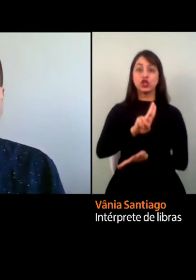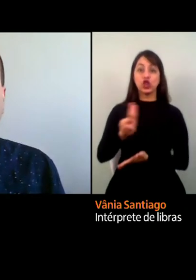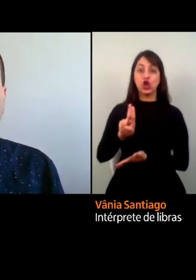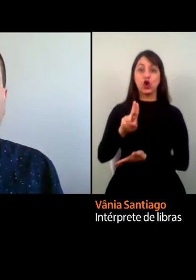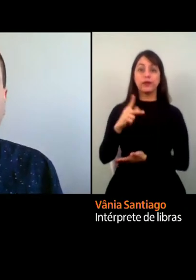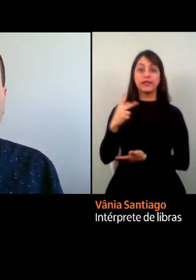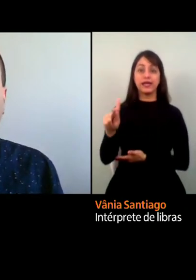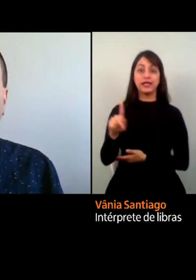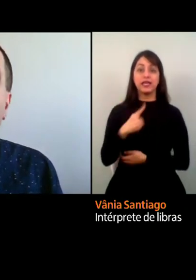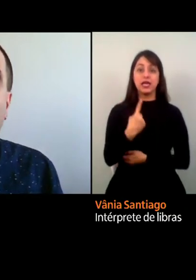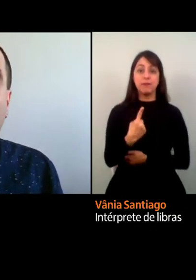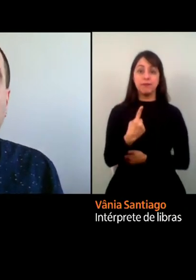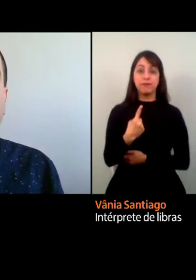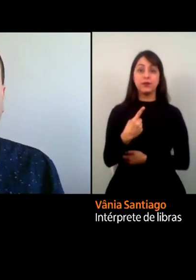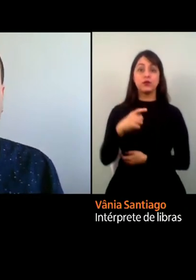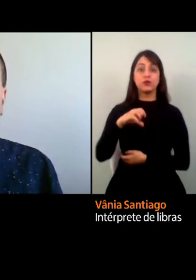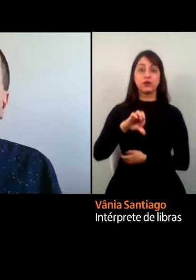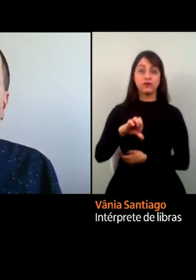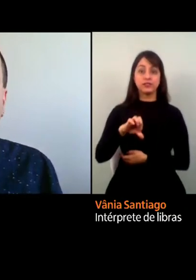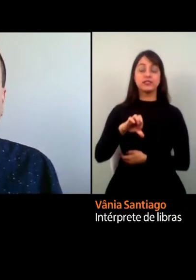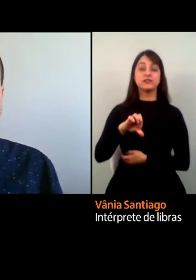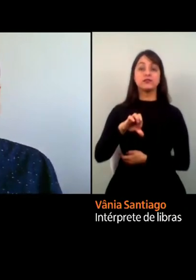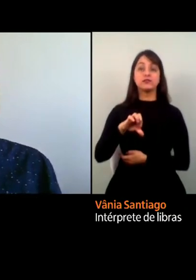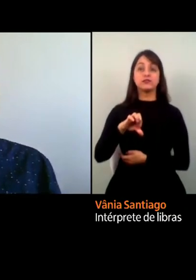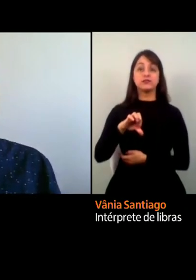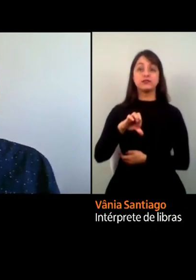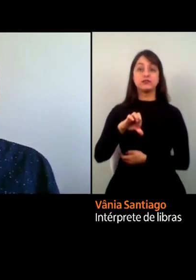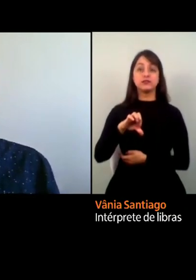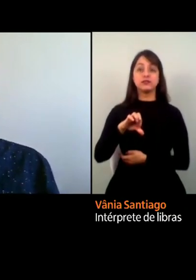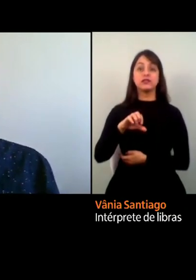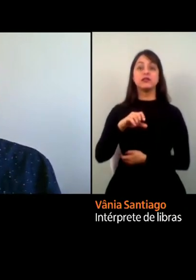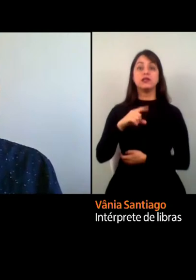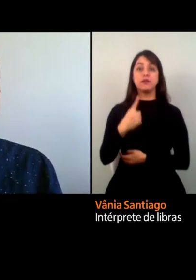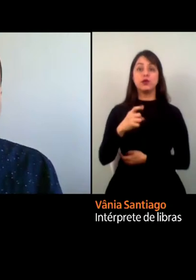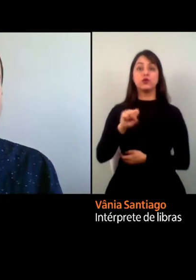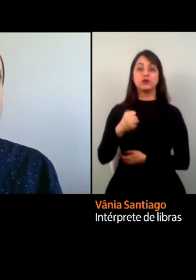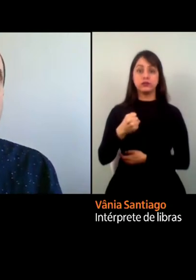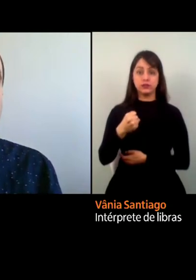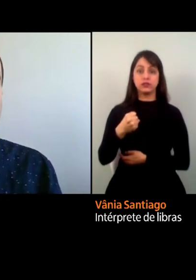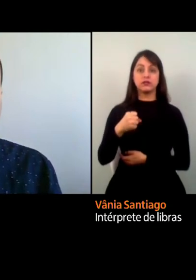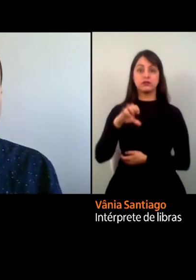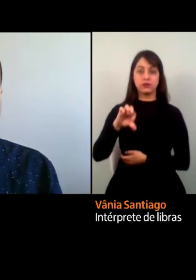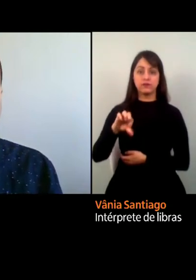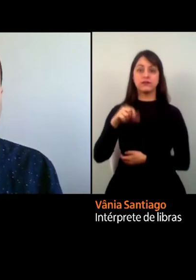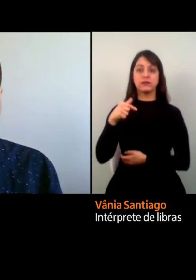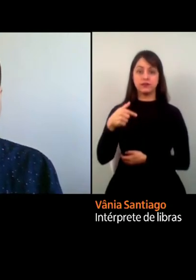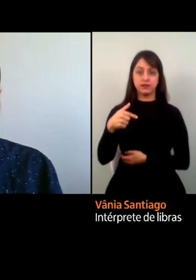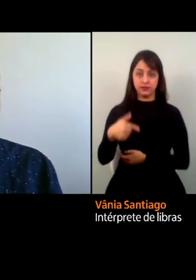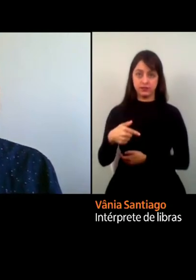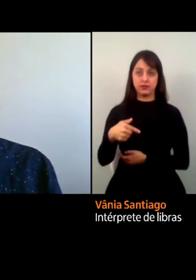o que o creditaria como autor do primeiro filme nacional.